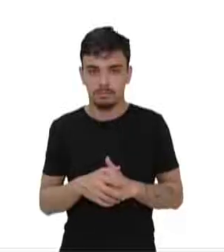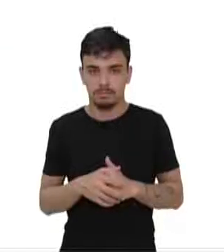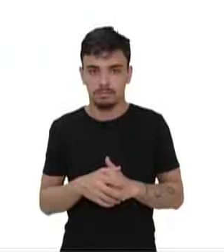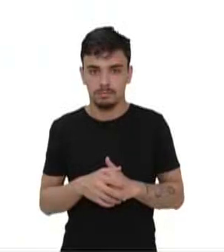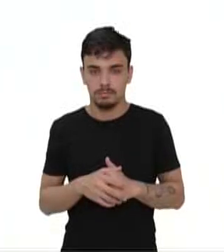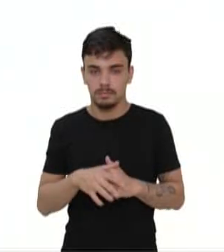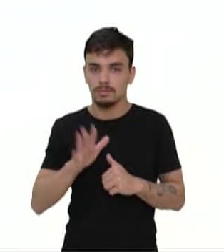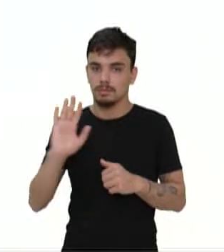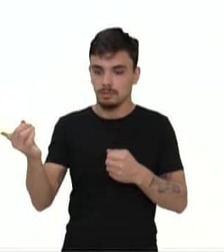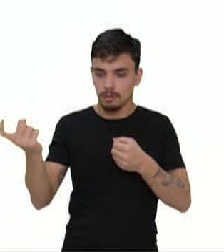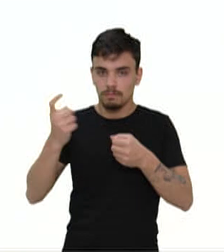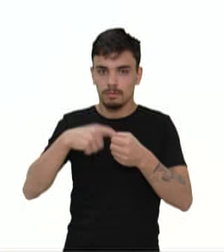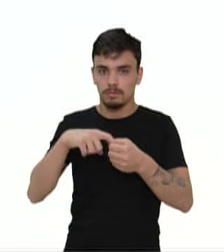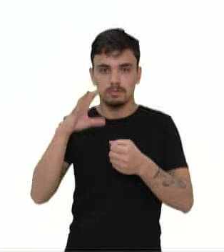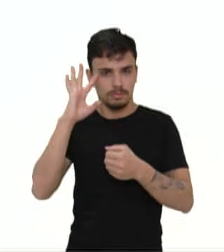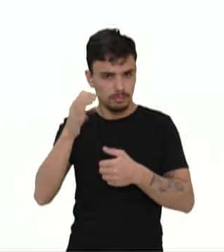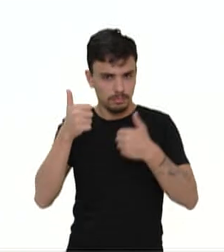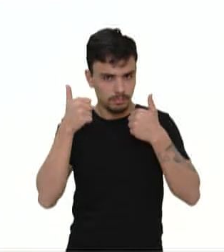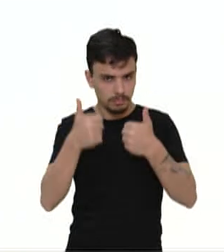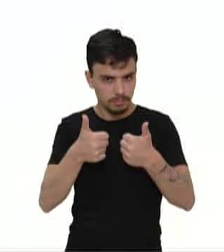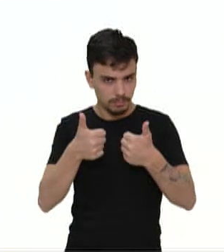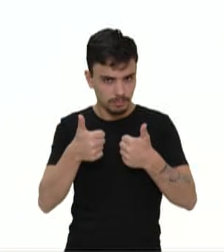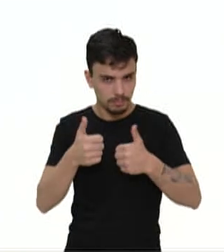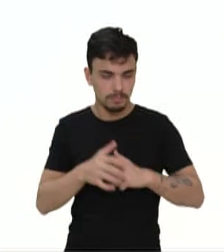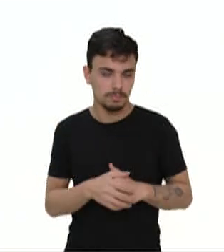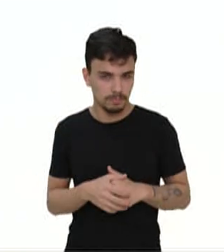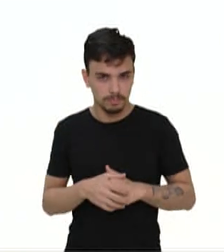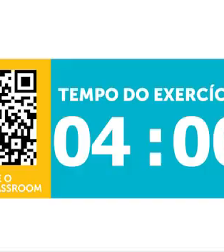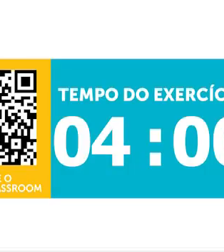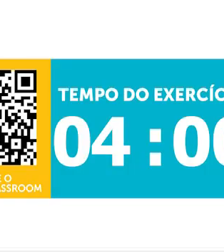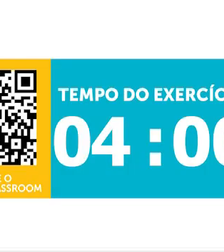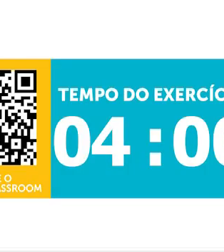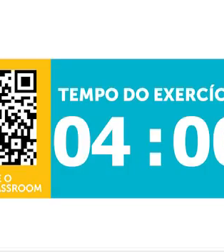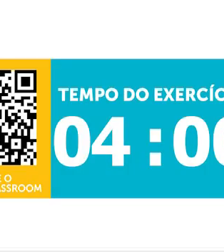Então a gente volta com a solução? Já?